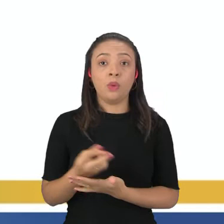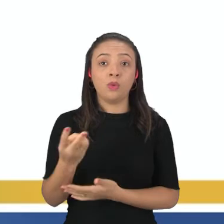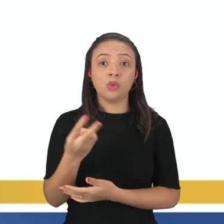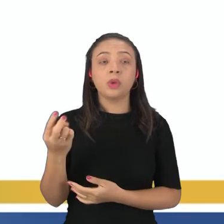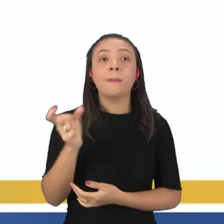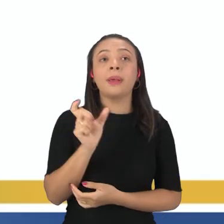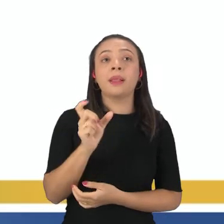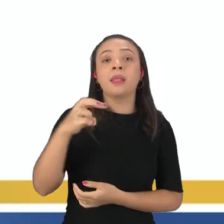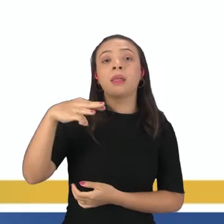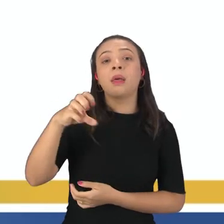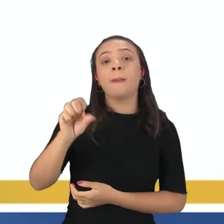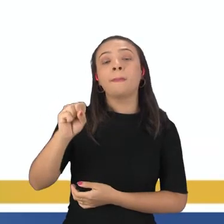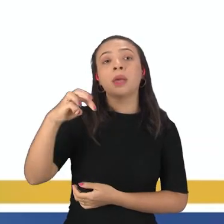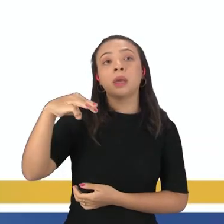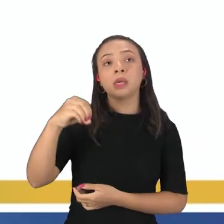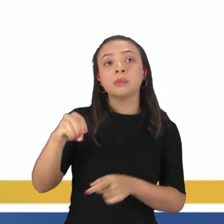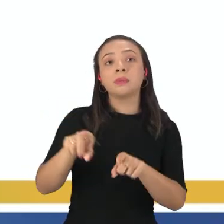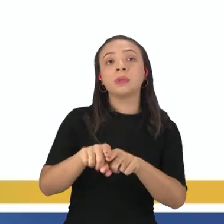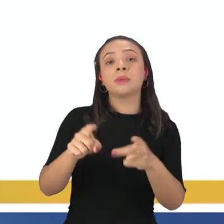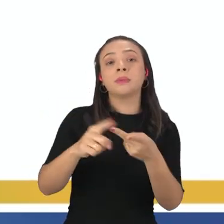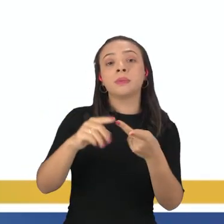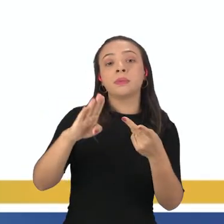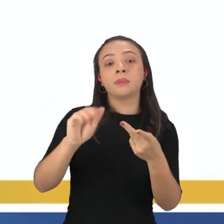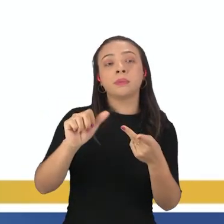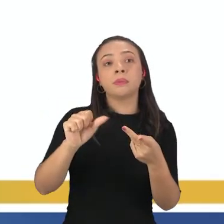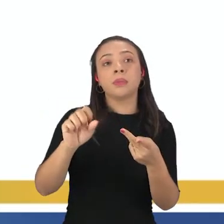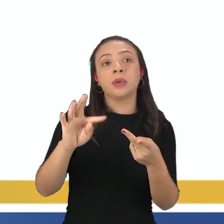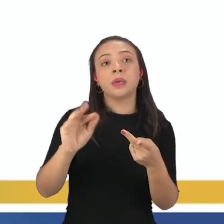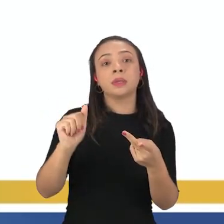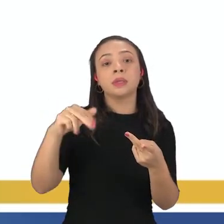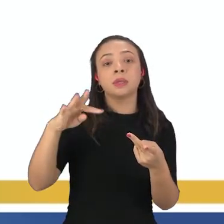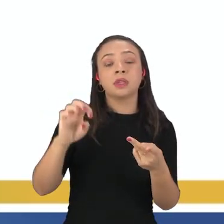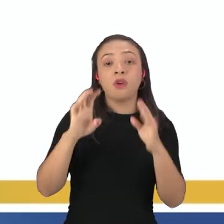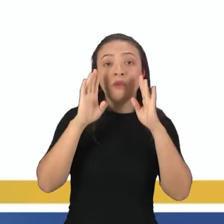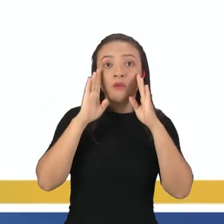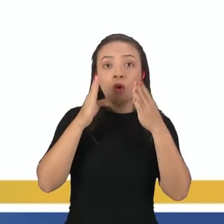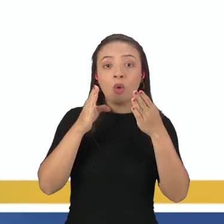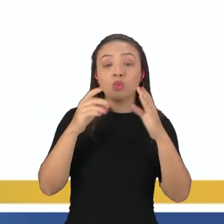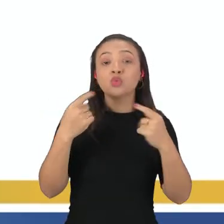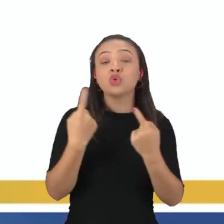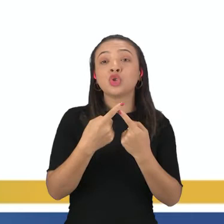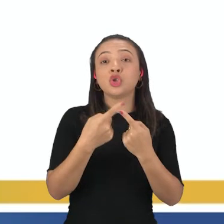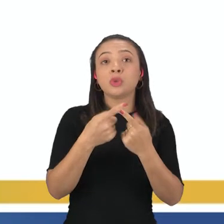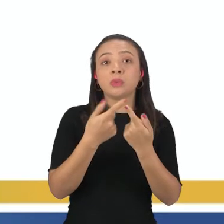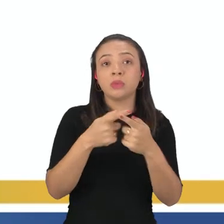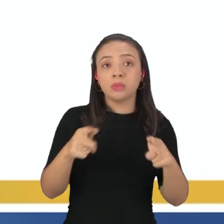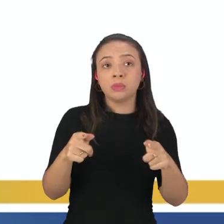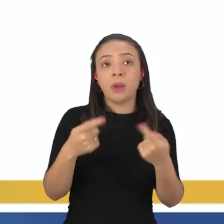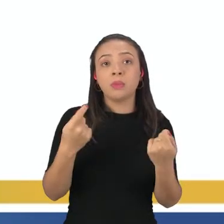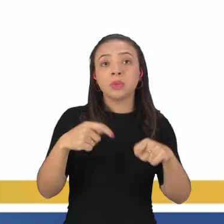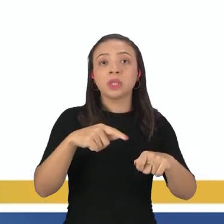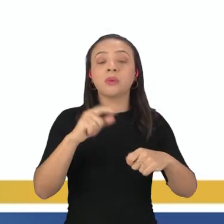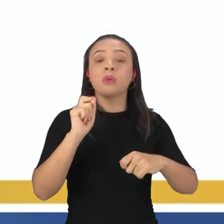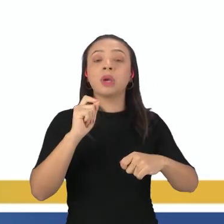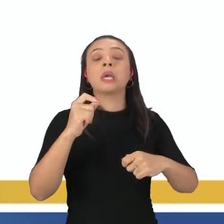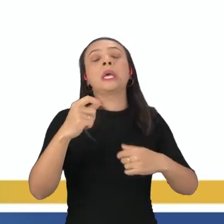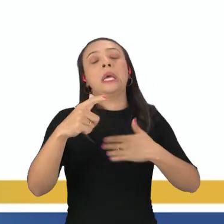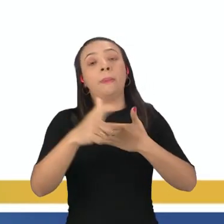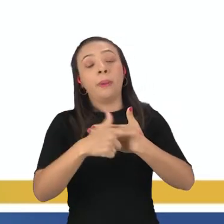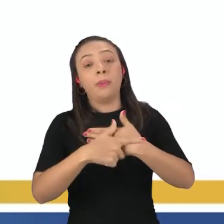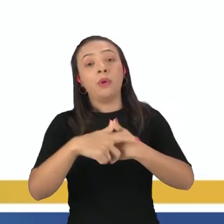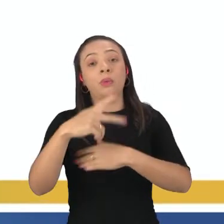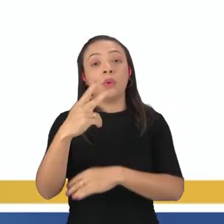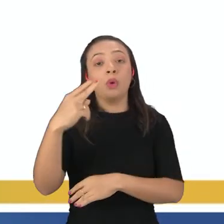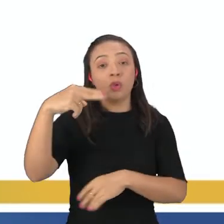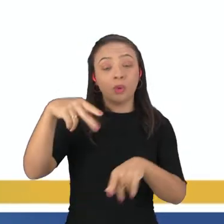é necessário atentar para que a classe gramatical dessas palavras, uma vez que podem exercer papel de pronome ou